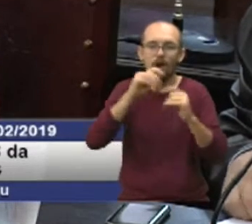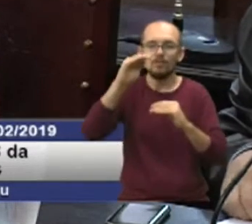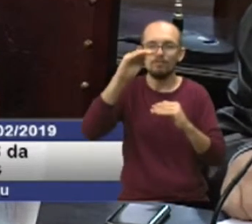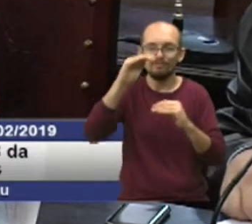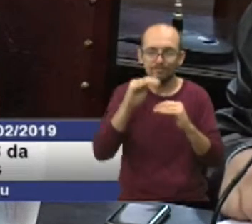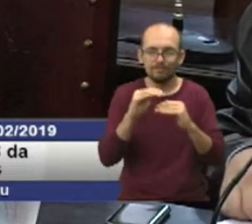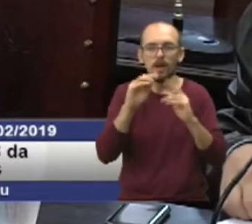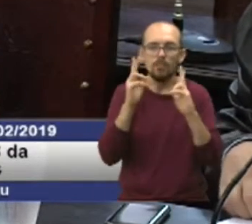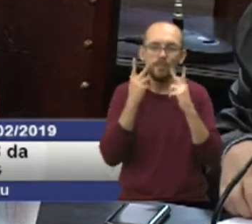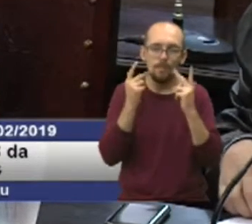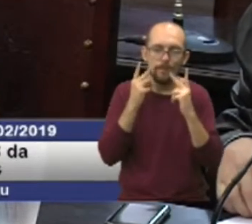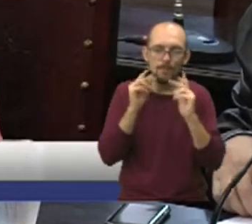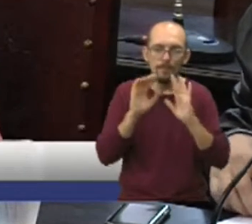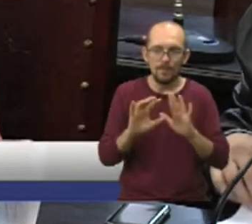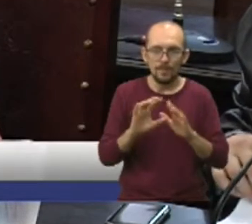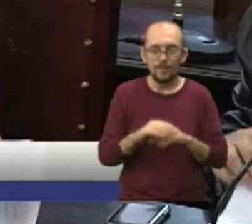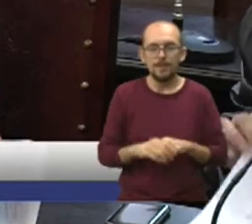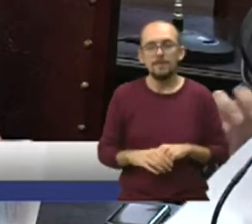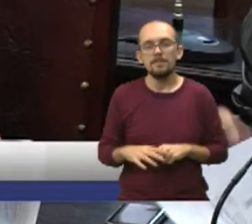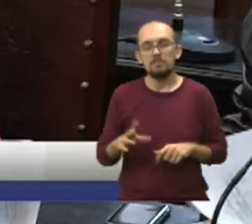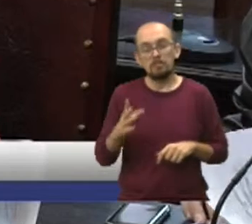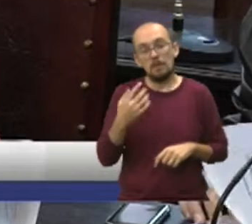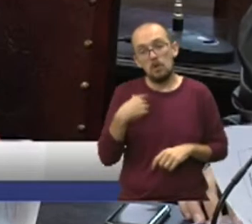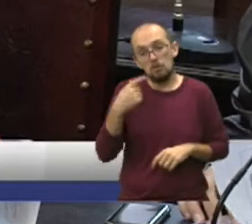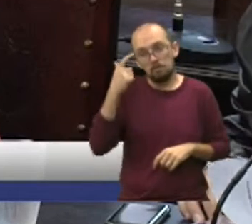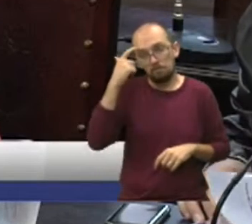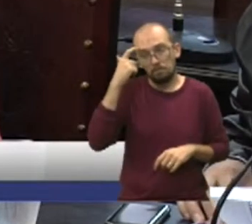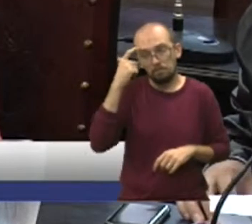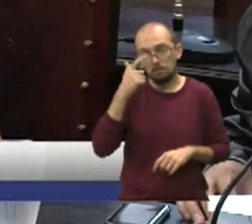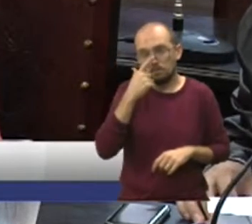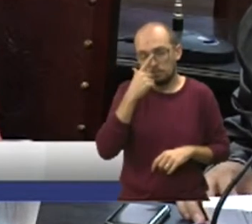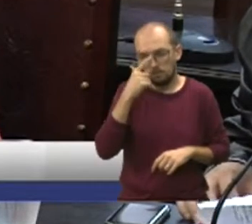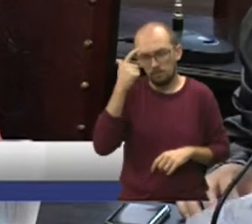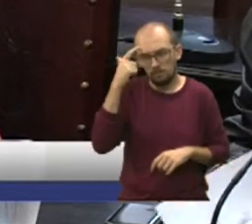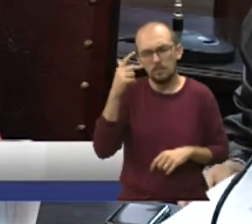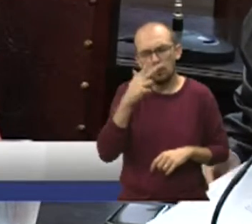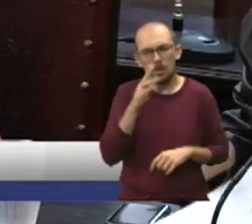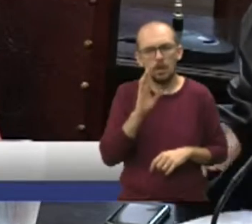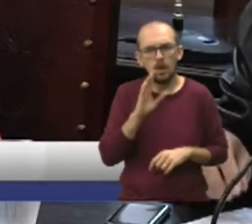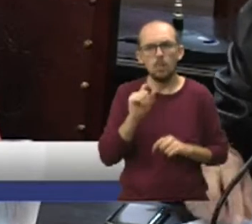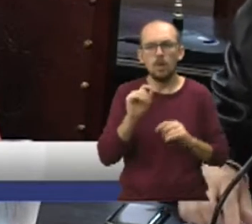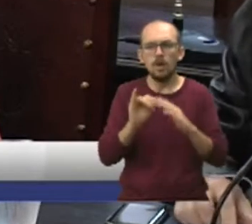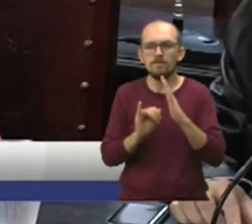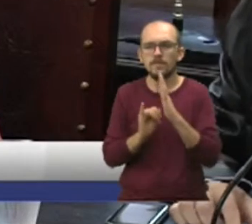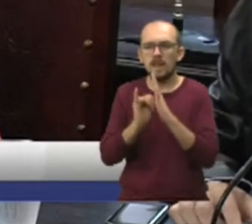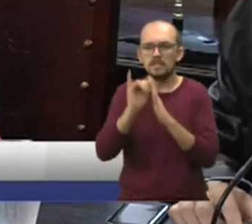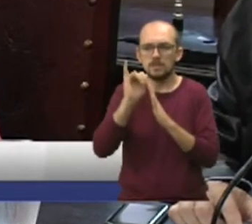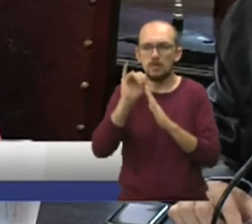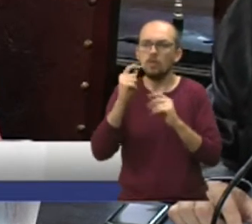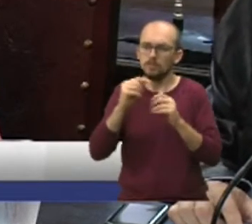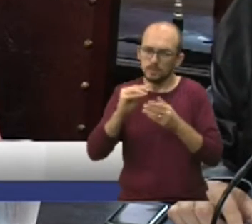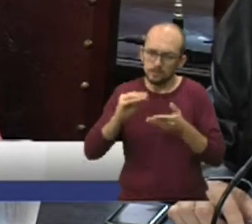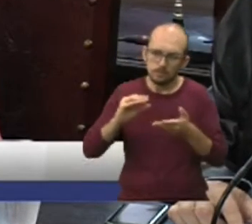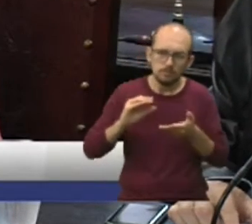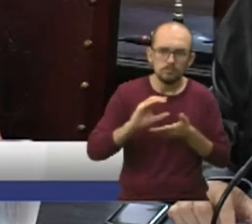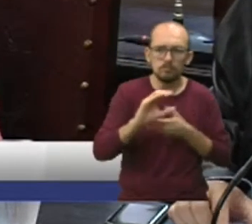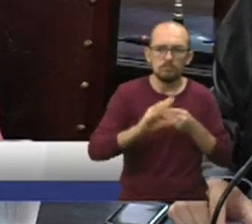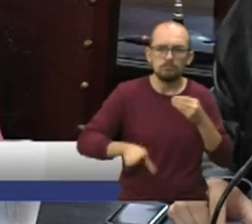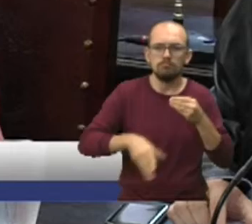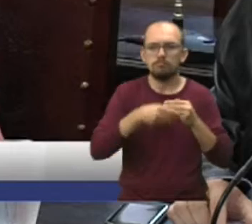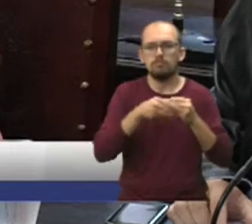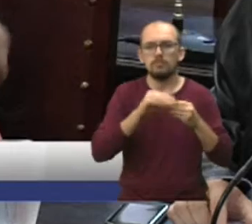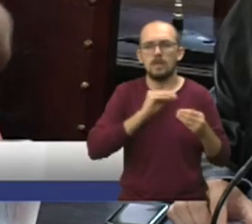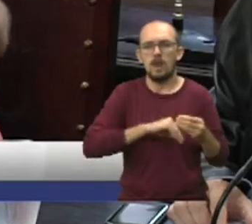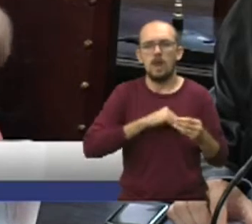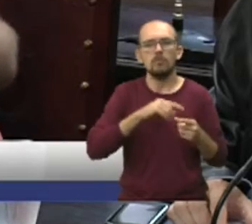É legal, eu acho, que pelo menos a infração tem que ser repassada para o funcionário. Certo? Certo? E eu sei, você